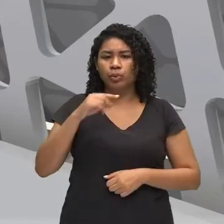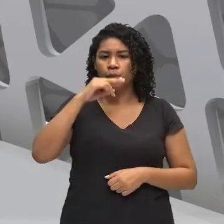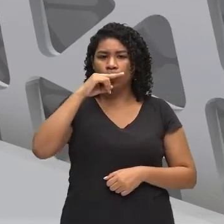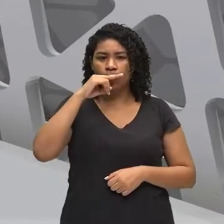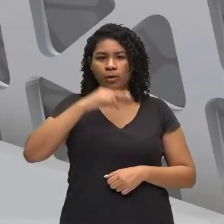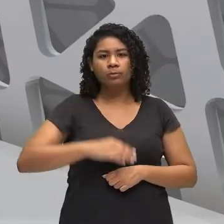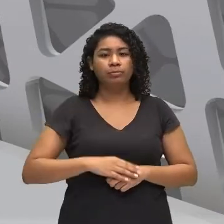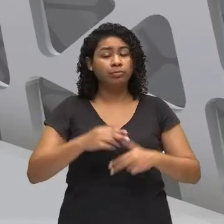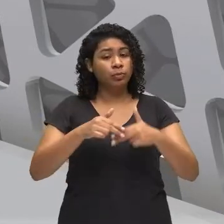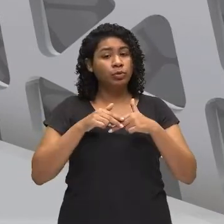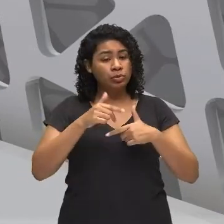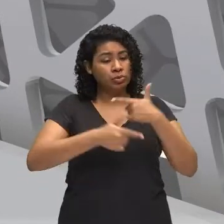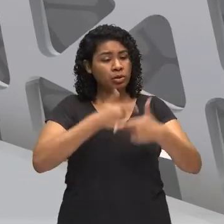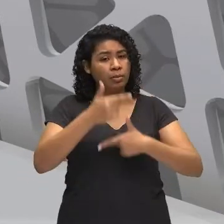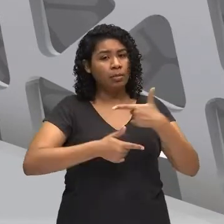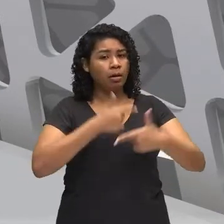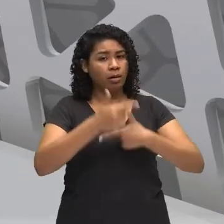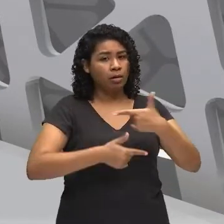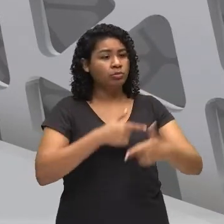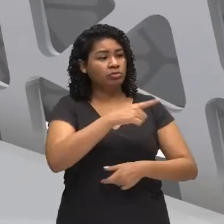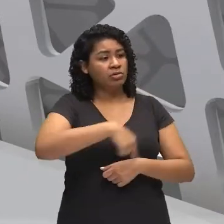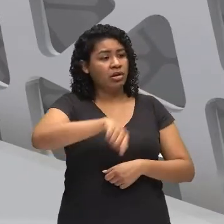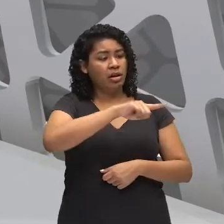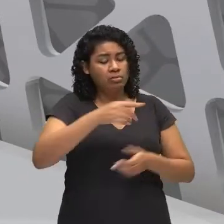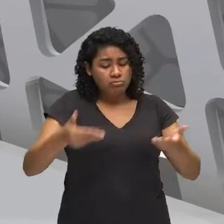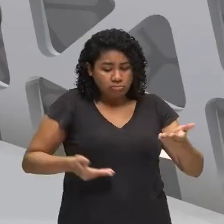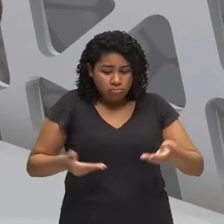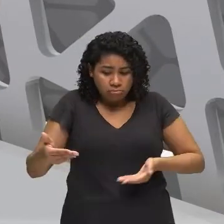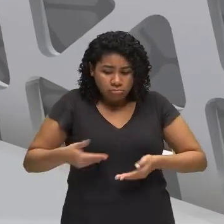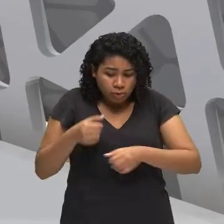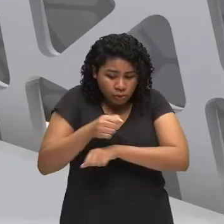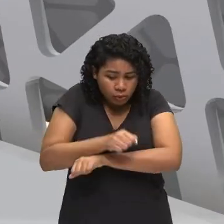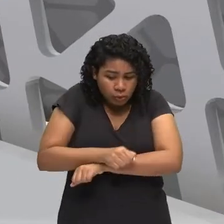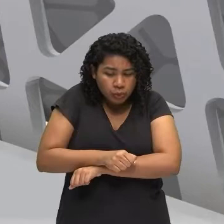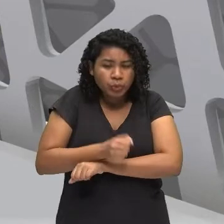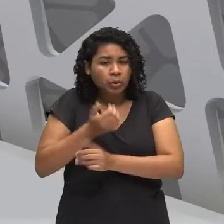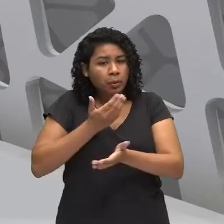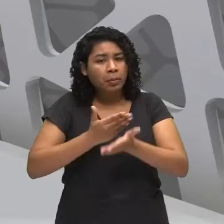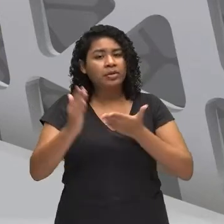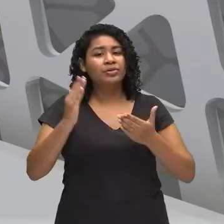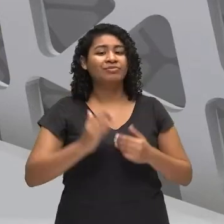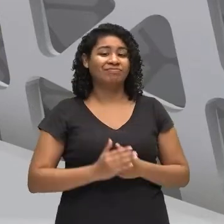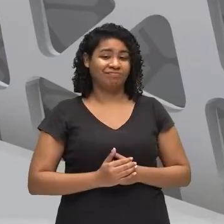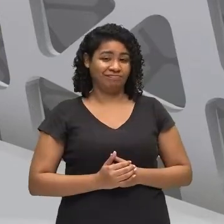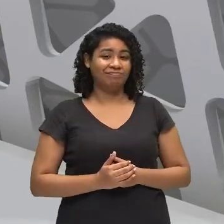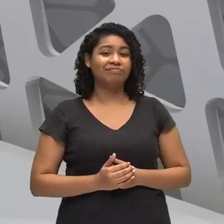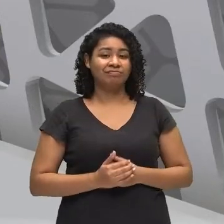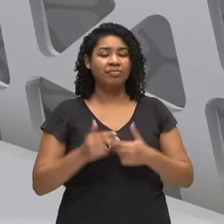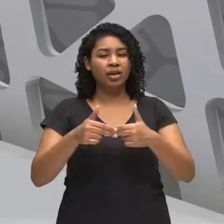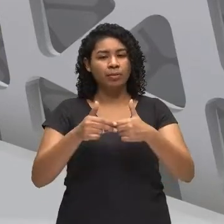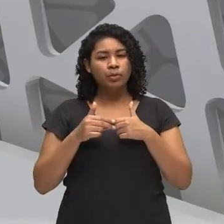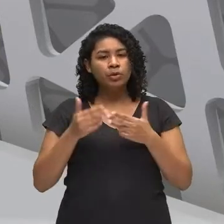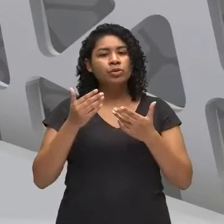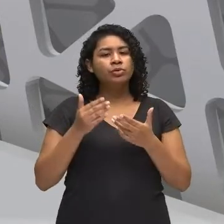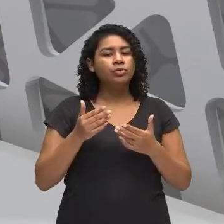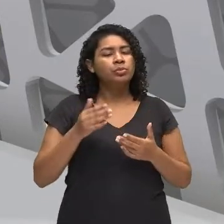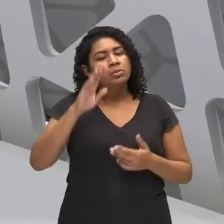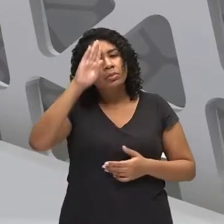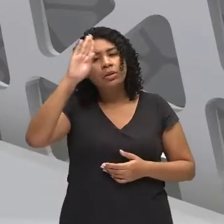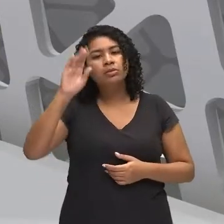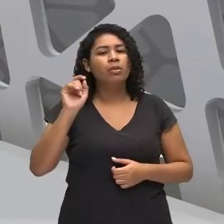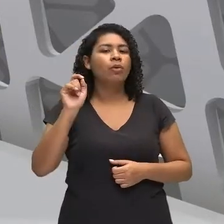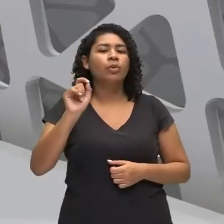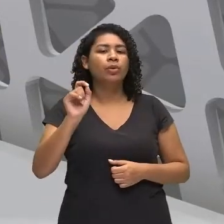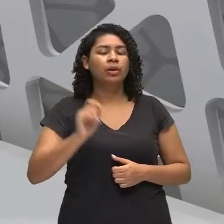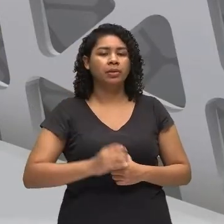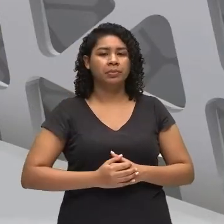a ser utilizada nesse sistema de servidão desde aquele momento. Então, a tendência vai ser que essas